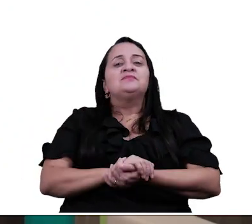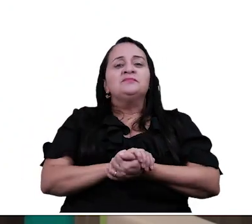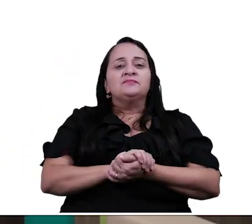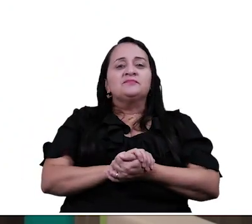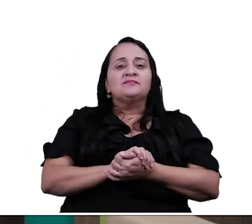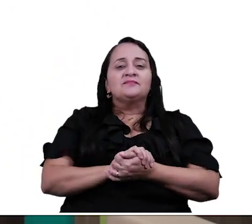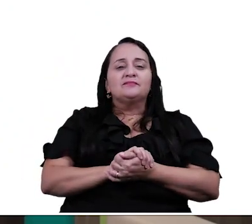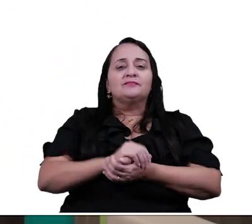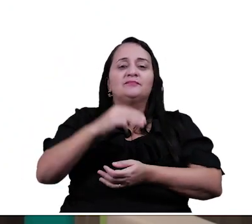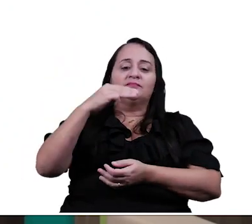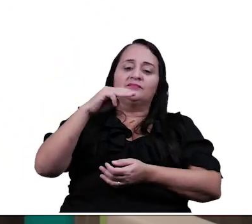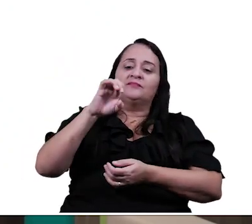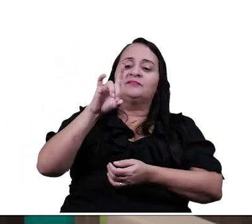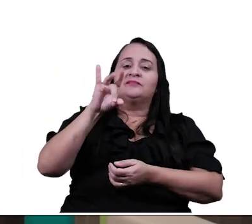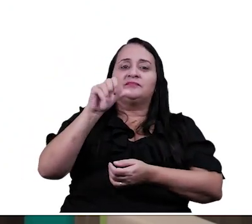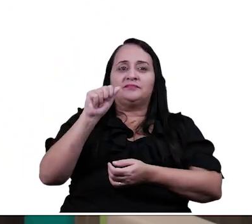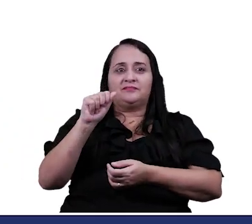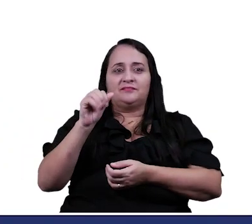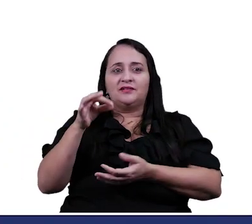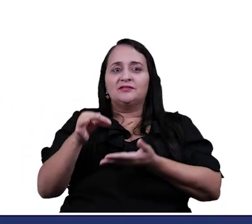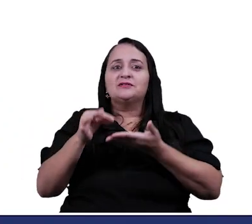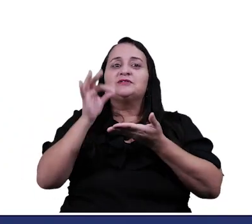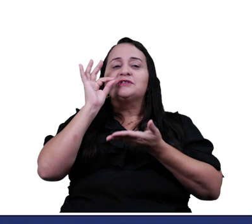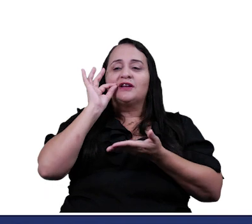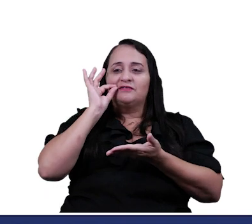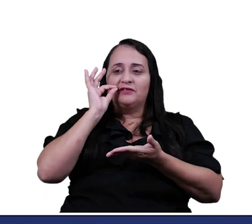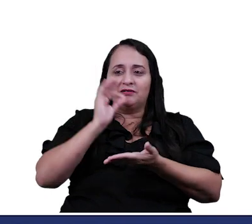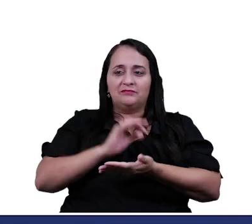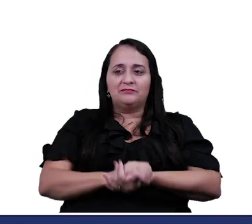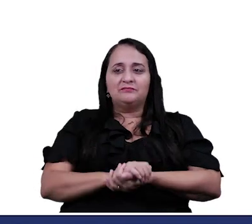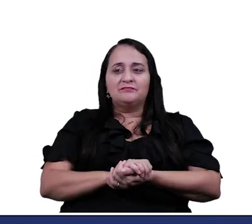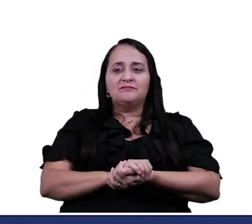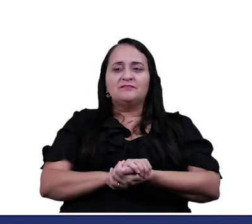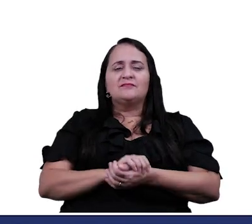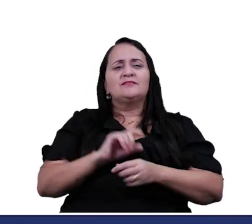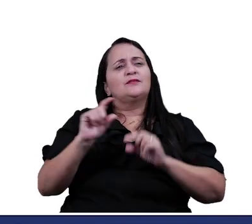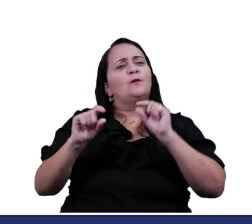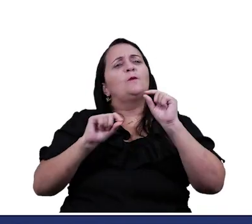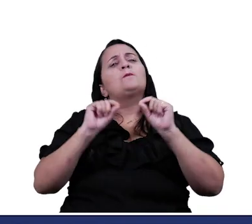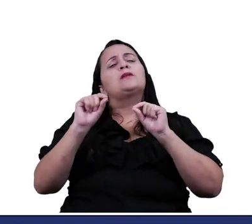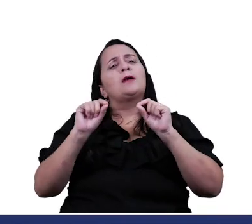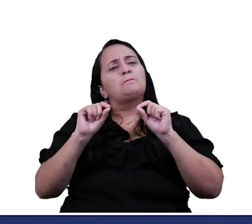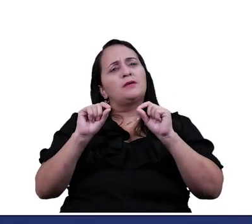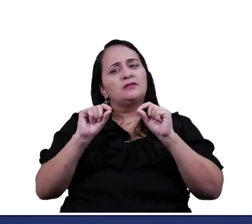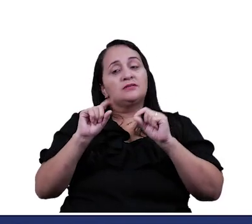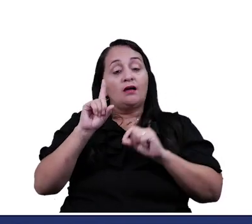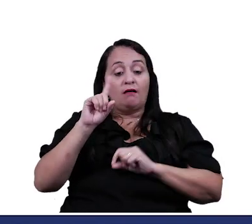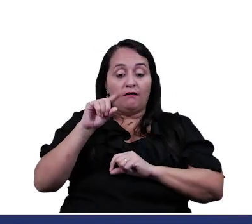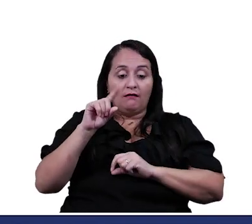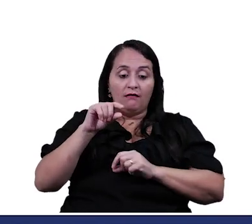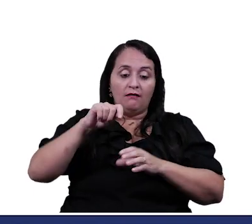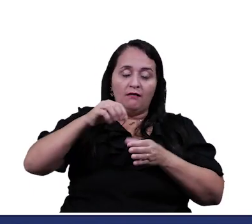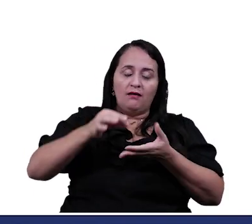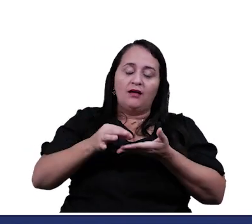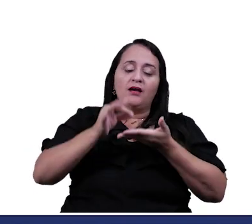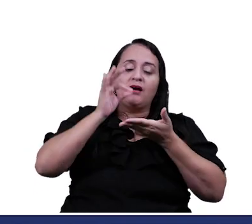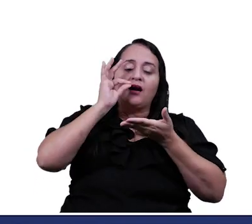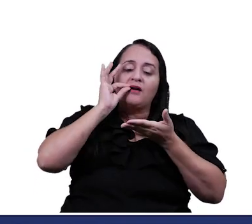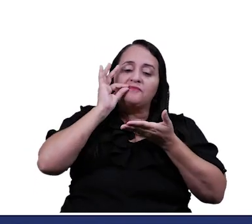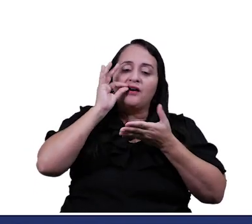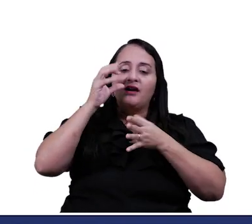essa média aí de café, tá bom? Para fazer a média, o que é a média? Justamente o café com